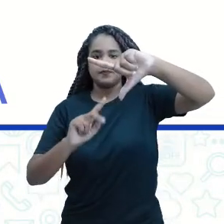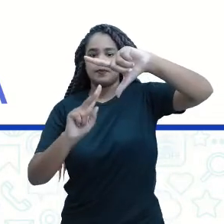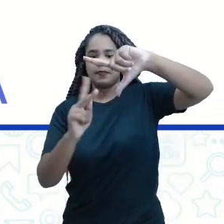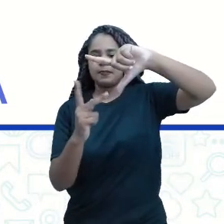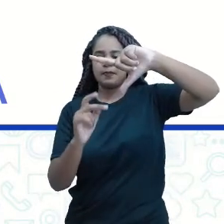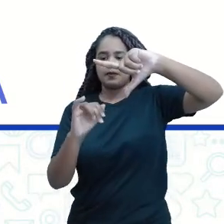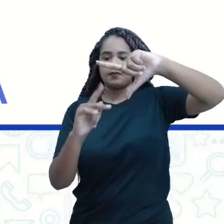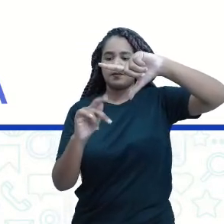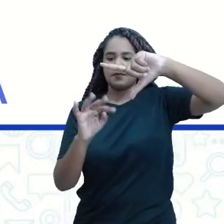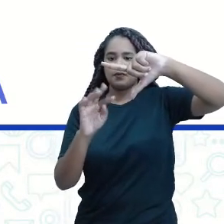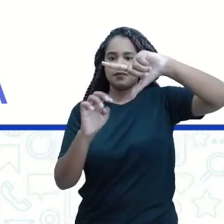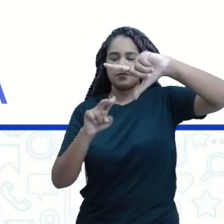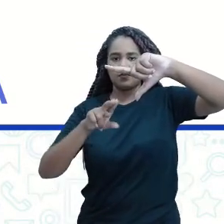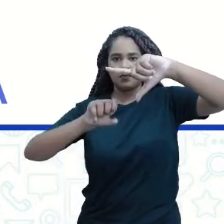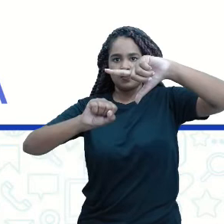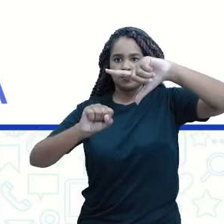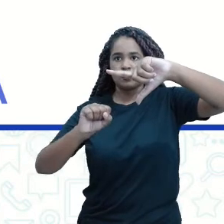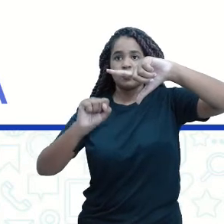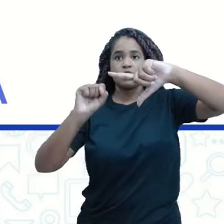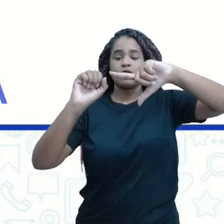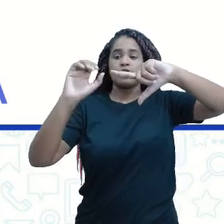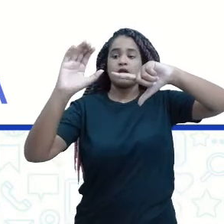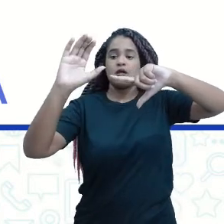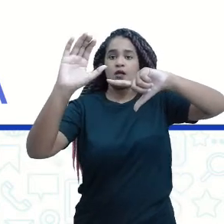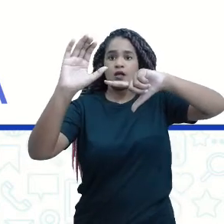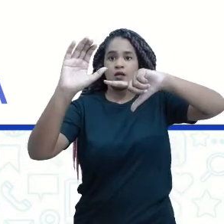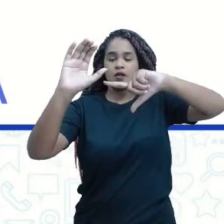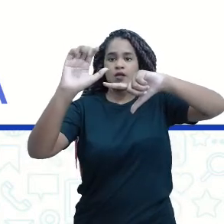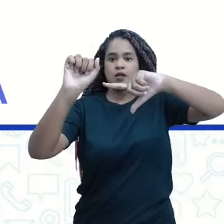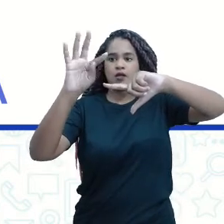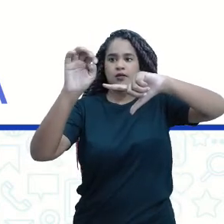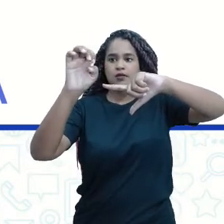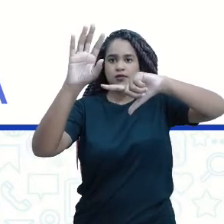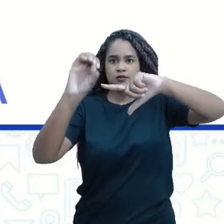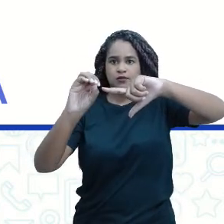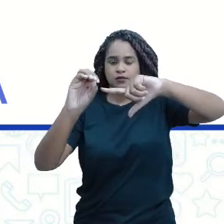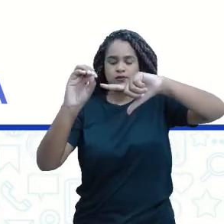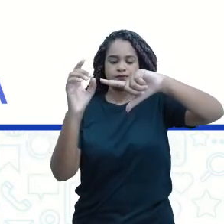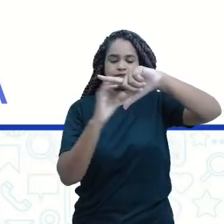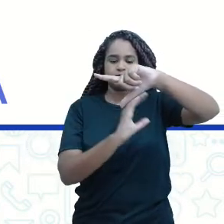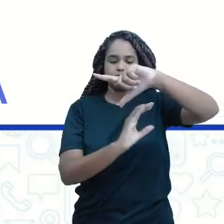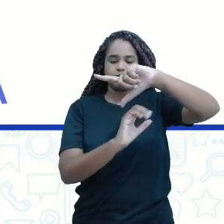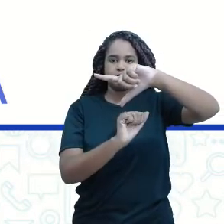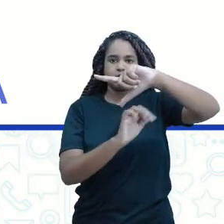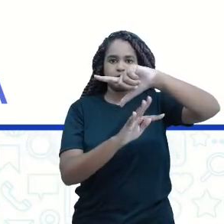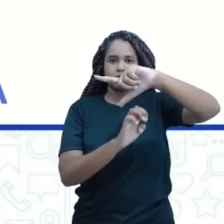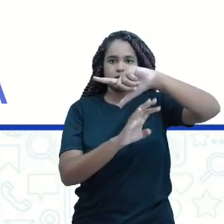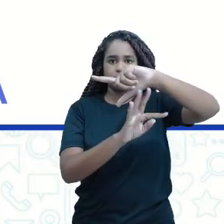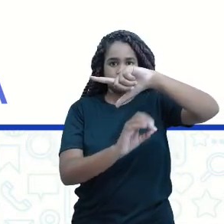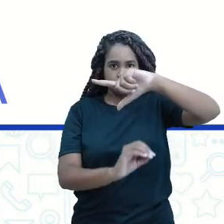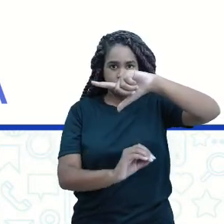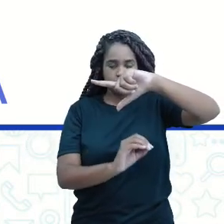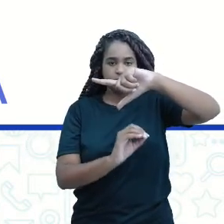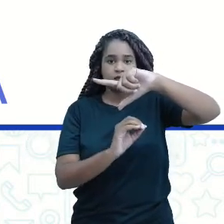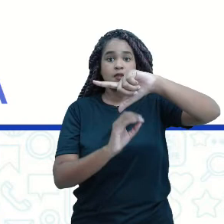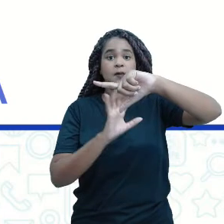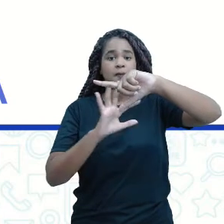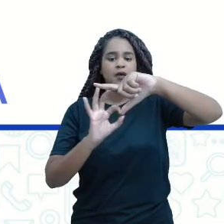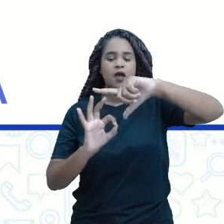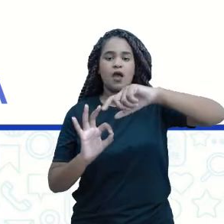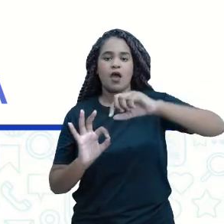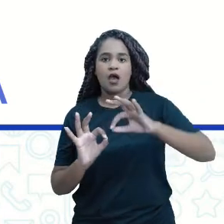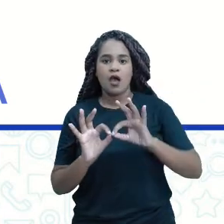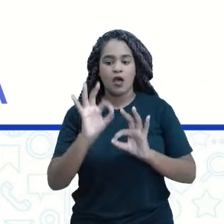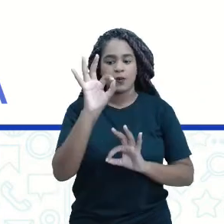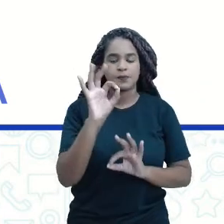a hipotenusa. Não temos altura ainda, uma vez que a gente não tem valor que vá de maneira perpendicular, fazendo 90 graus